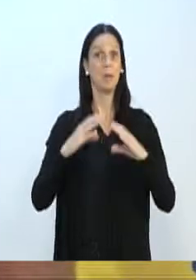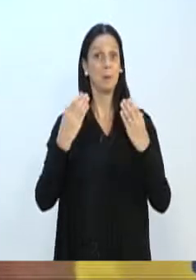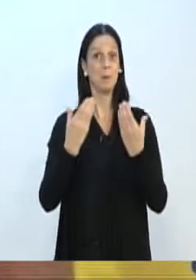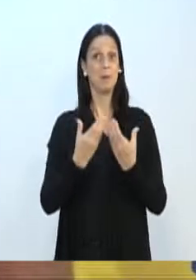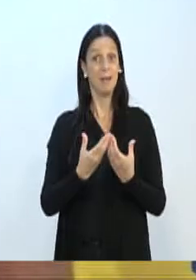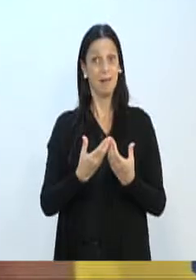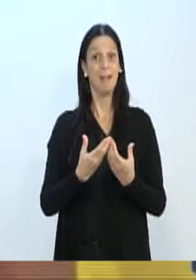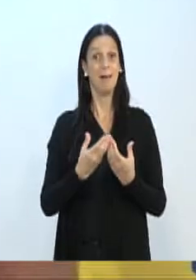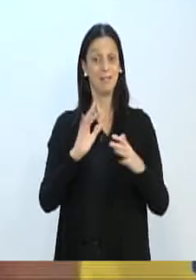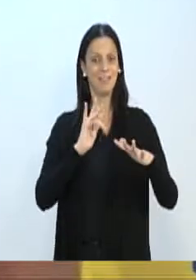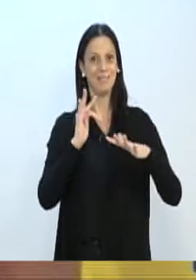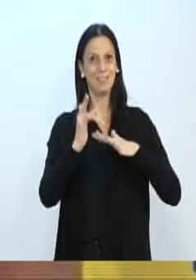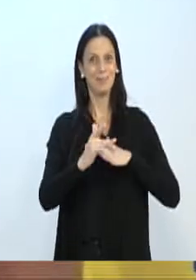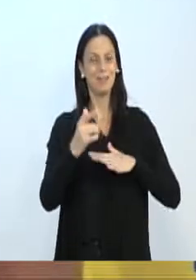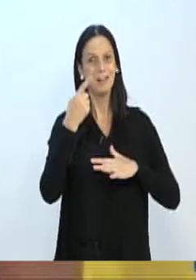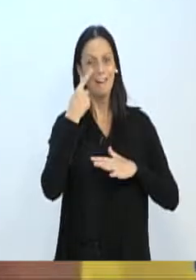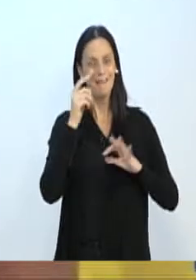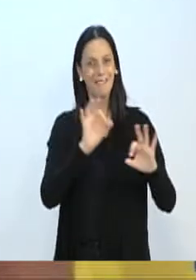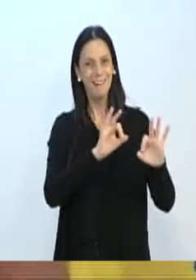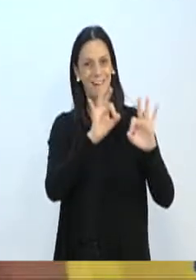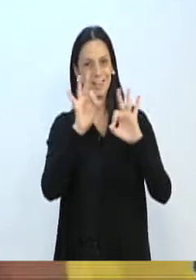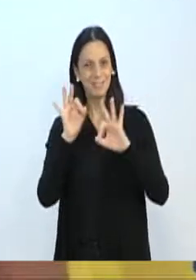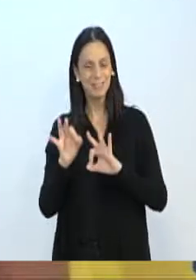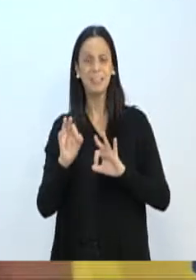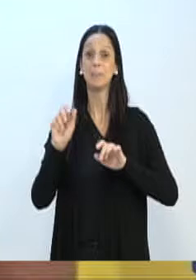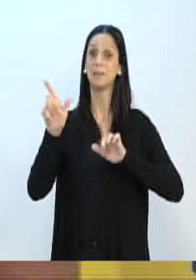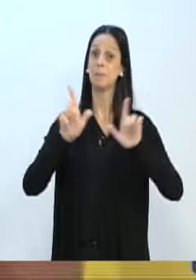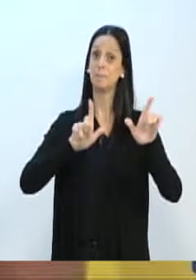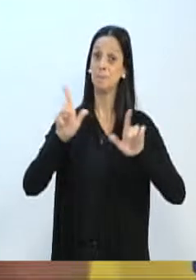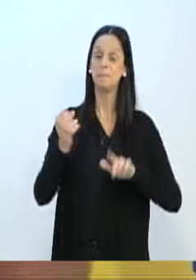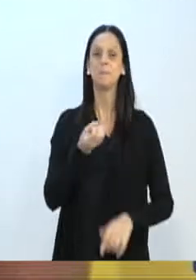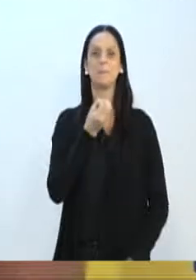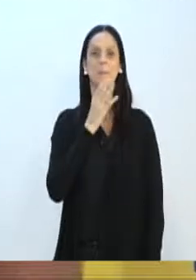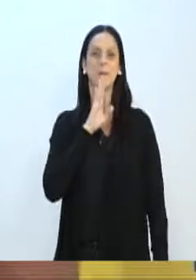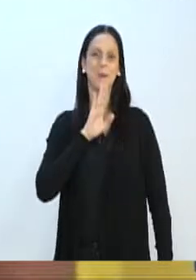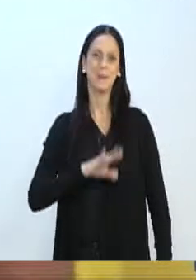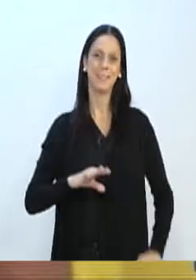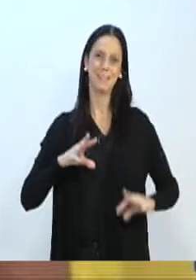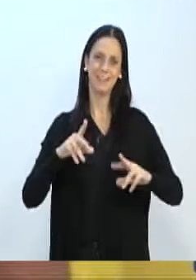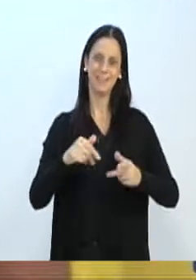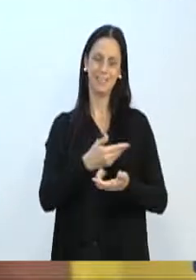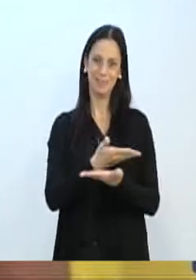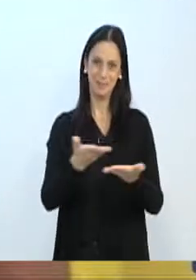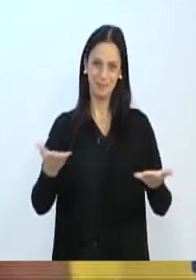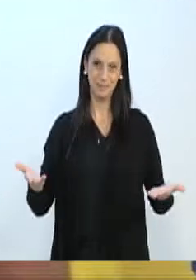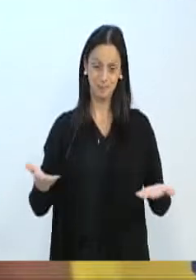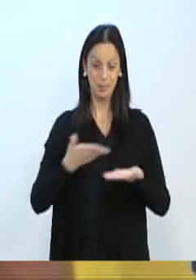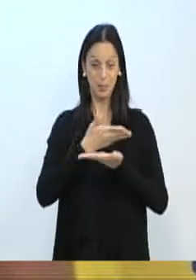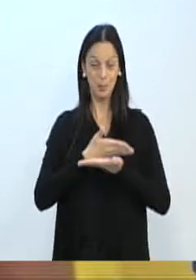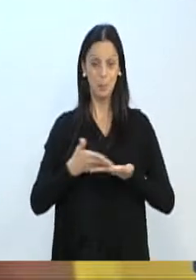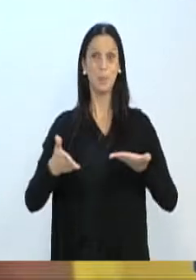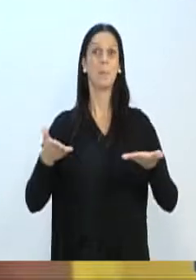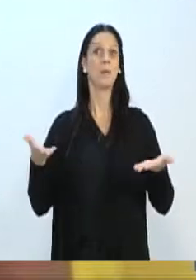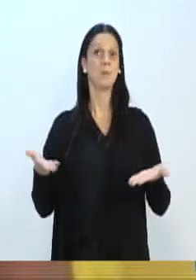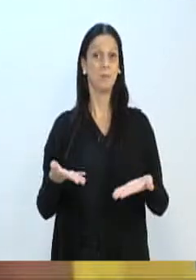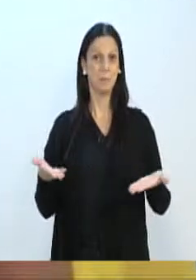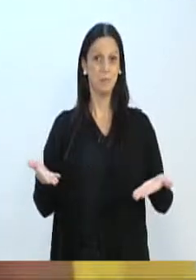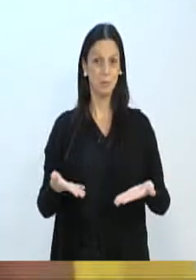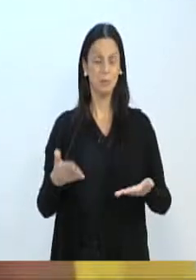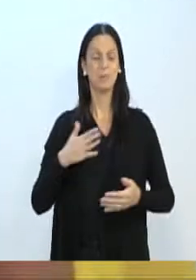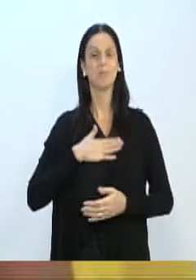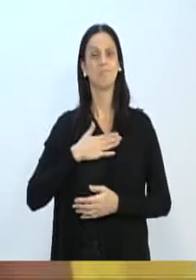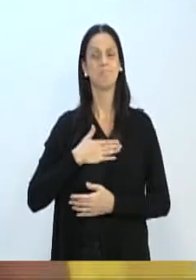acompanha pelas redes sociais, TVL, boa tarde. Eu inicio hoje a minha